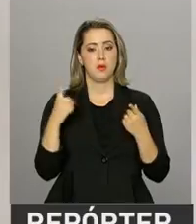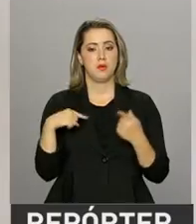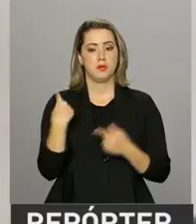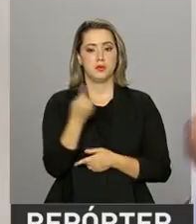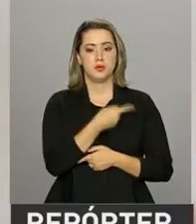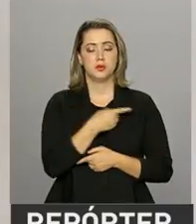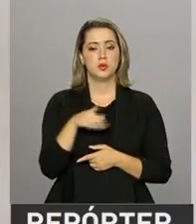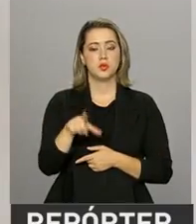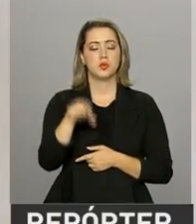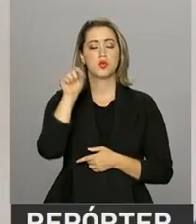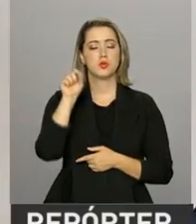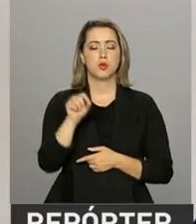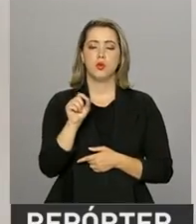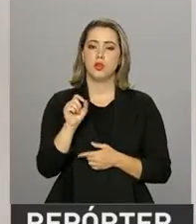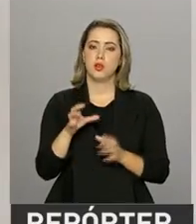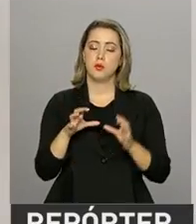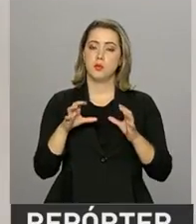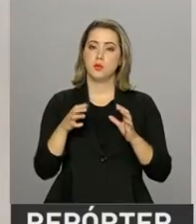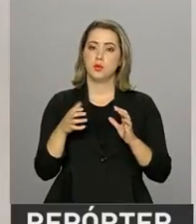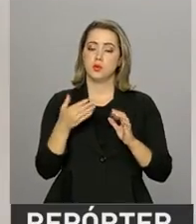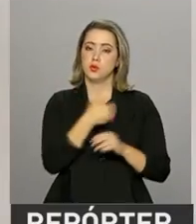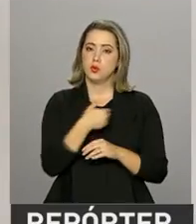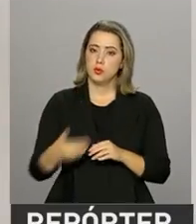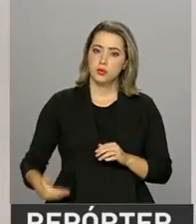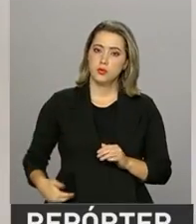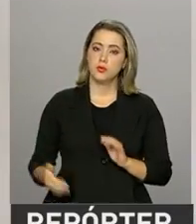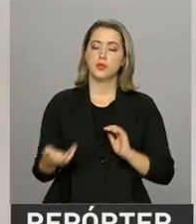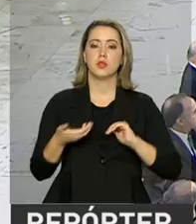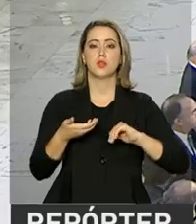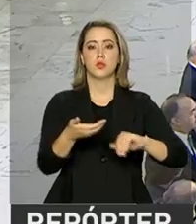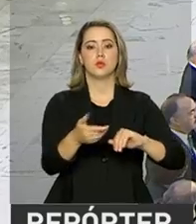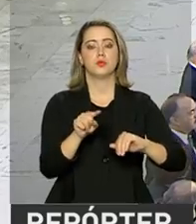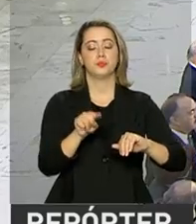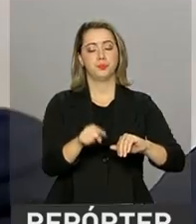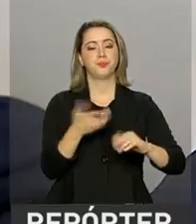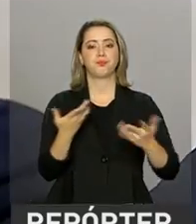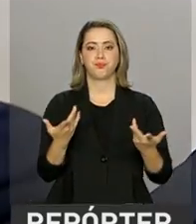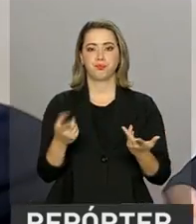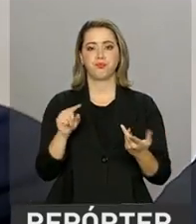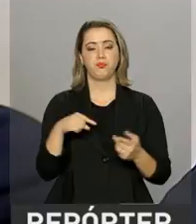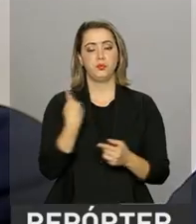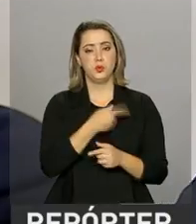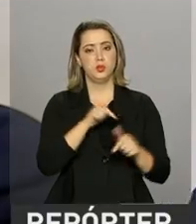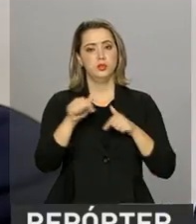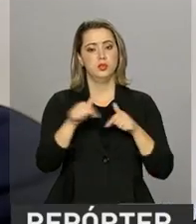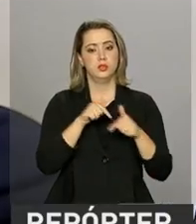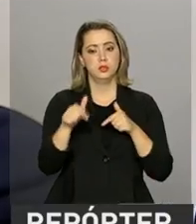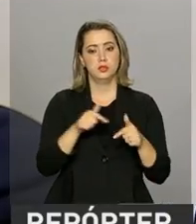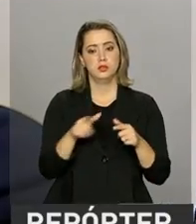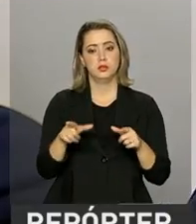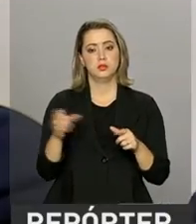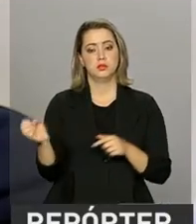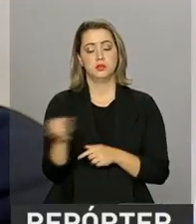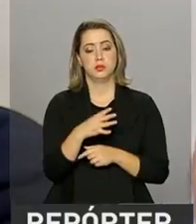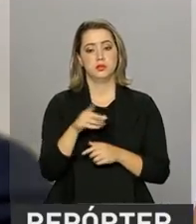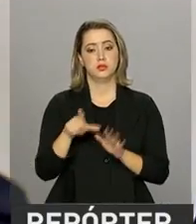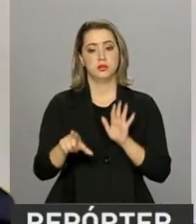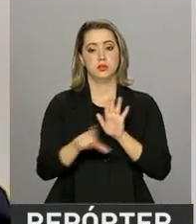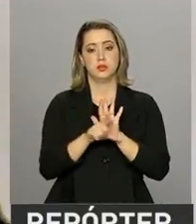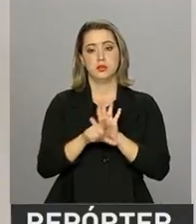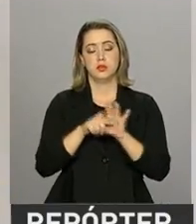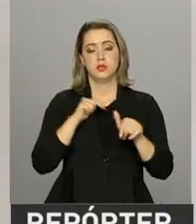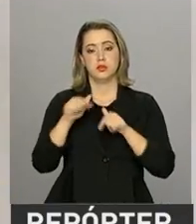tomamos a decisão do governo no congresso de enfrentar esse grande desafio fizemos a reforma trabalhista na câmara não fizemos qualquer